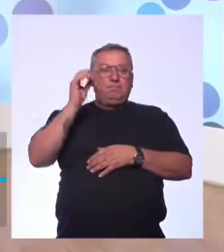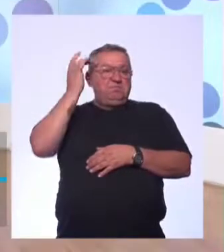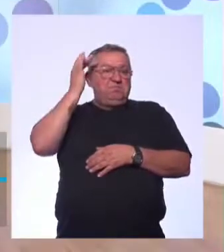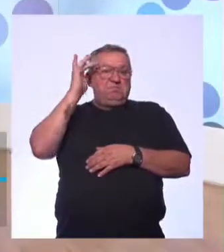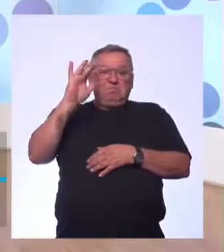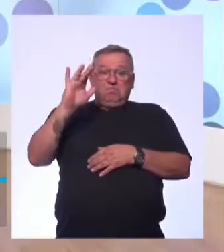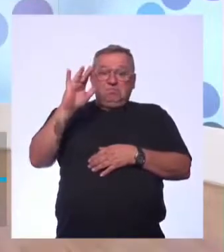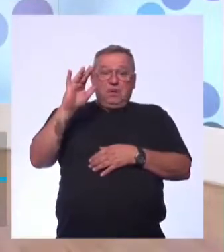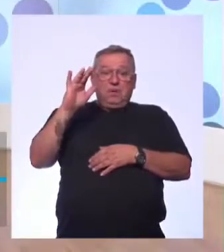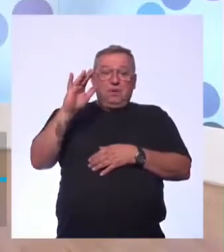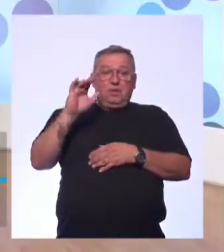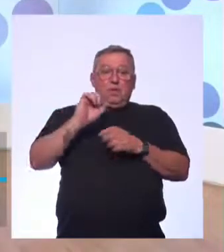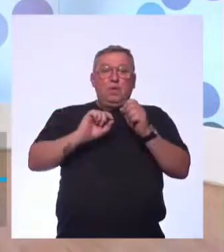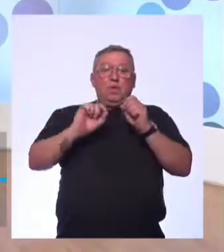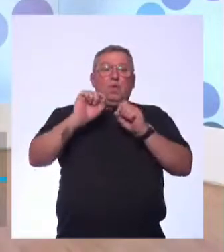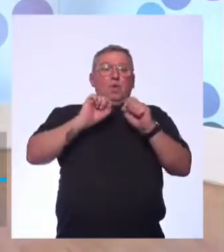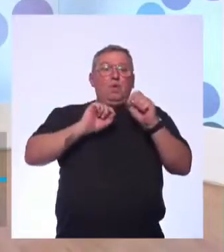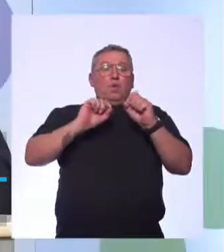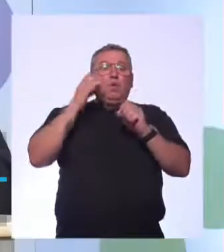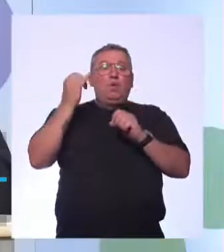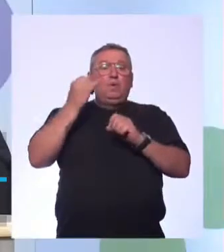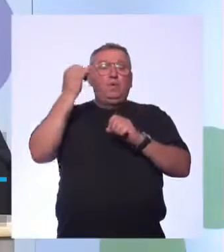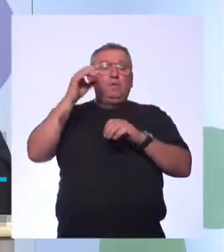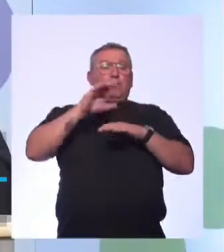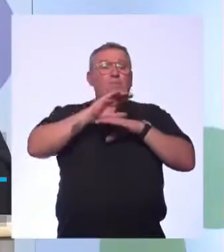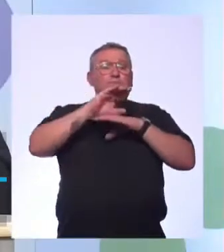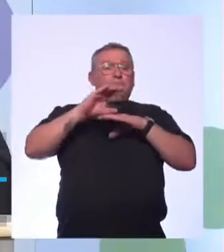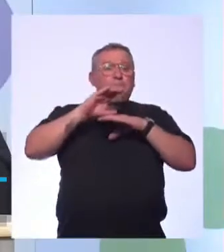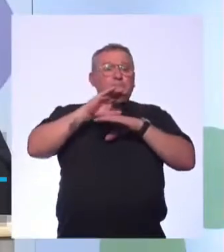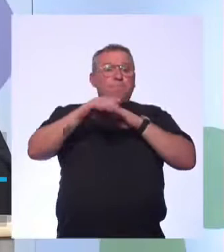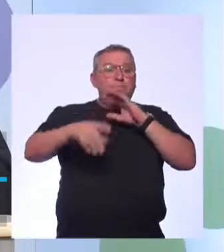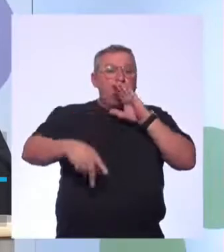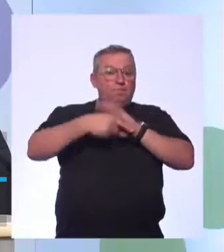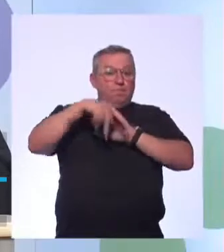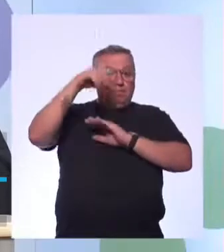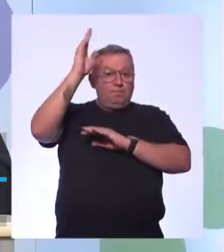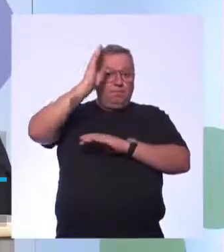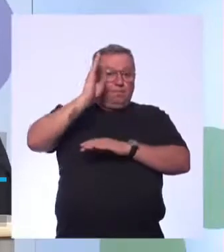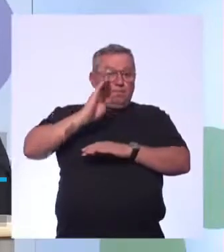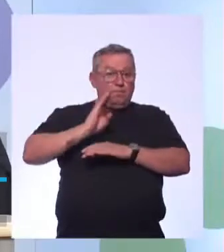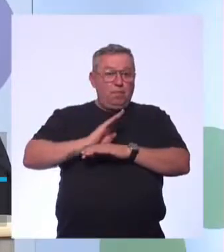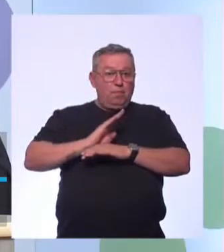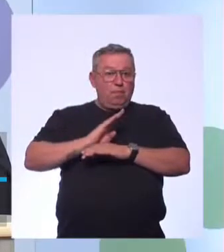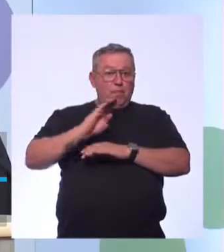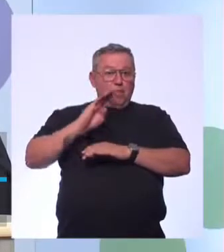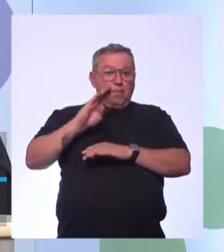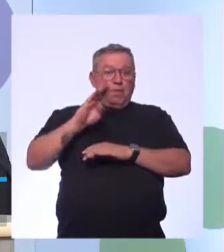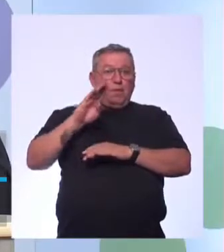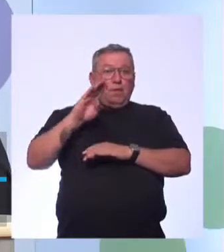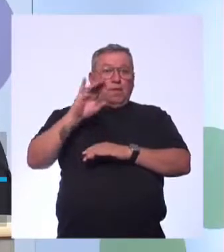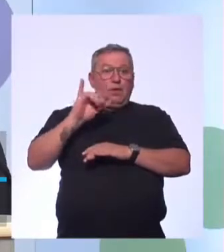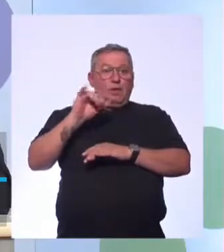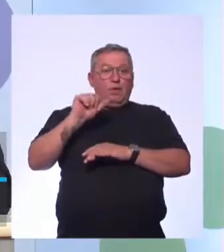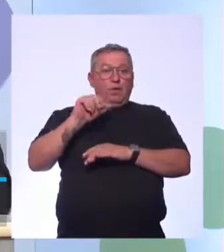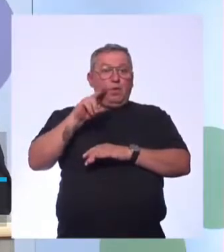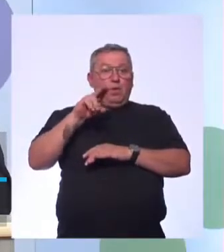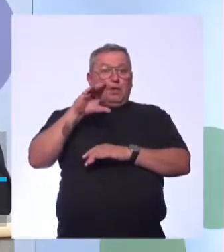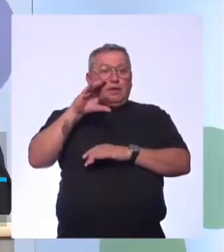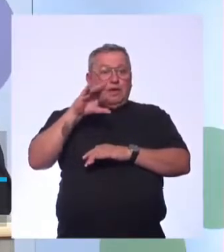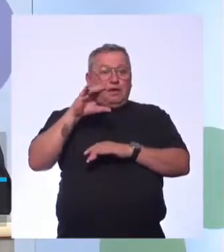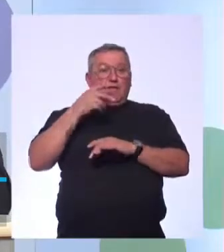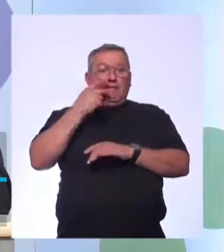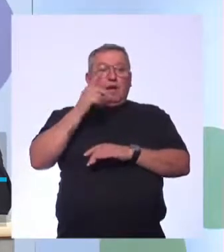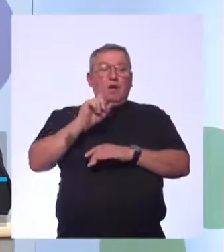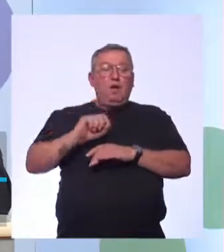sabe qual é a importância da Constituição para um país. O Iuci diz assim,